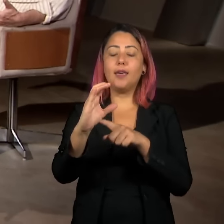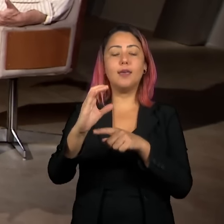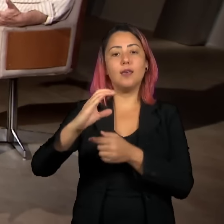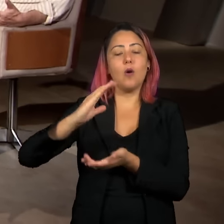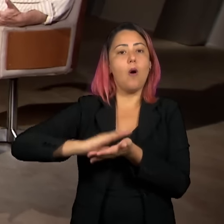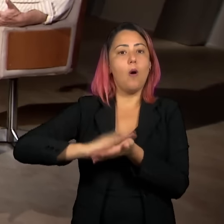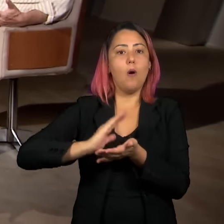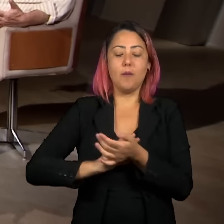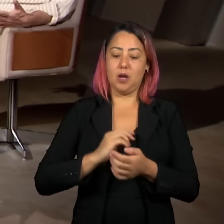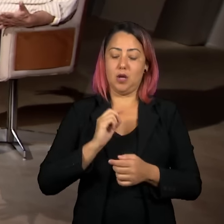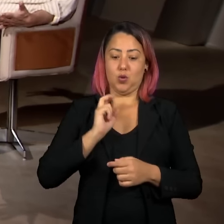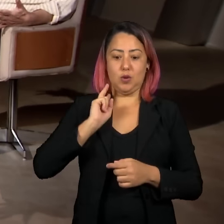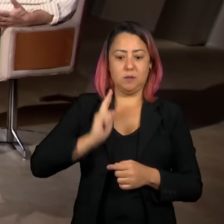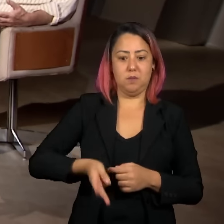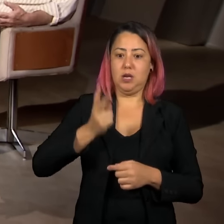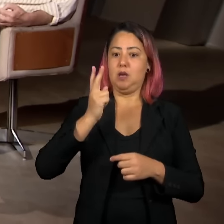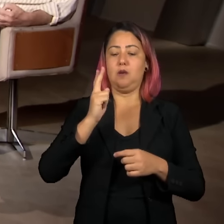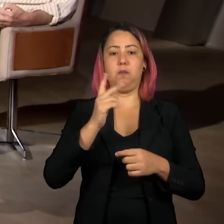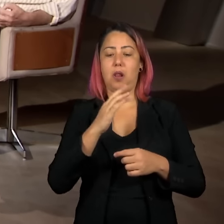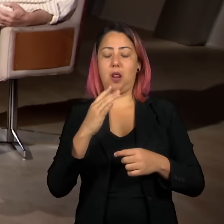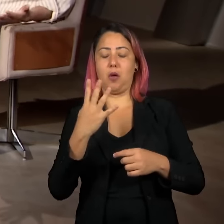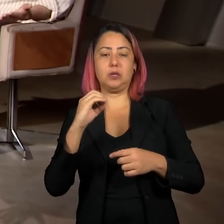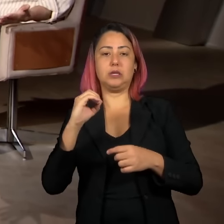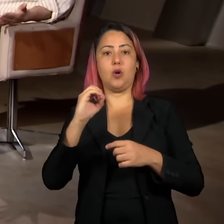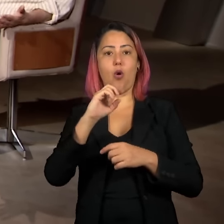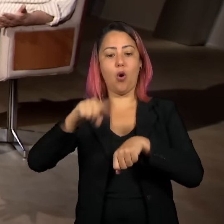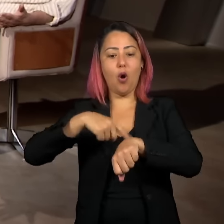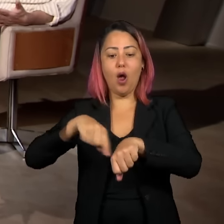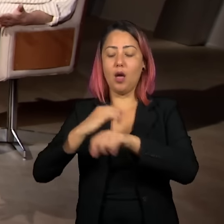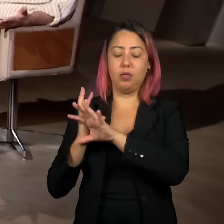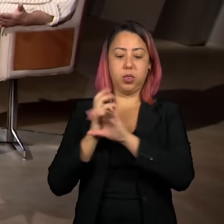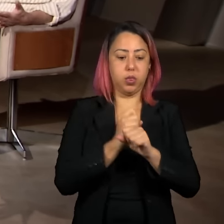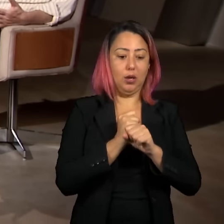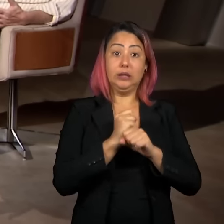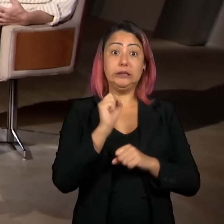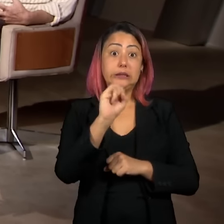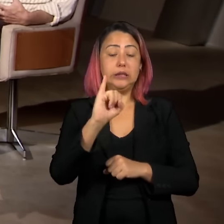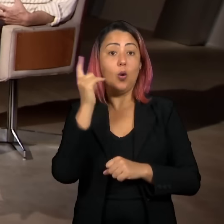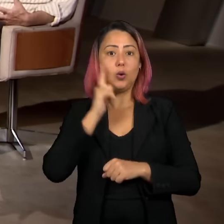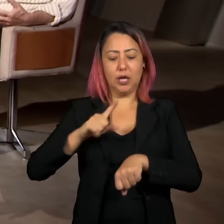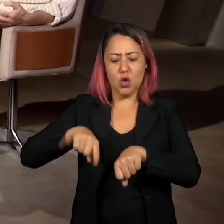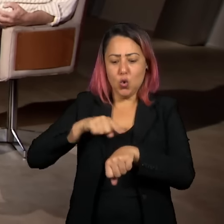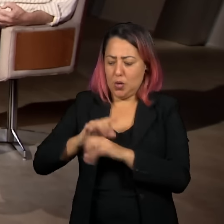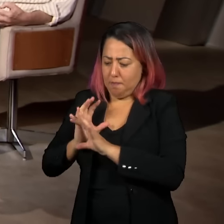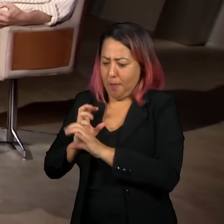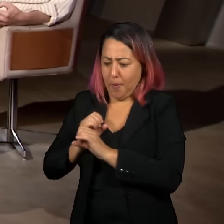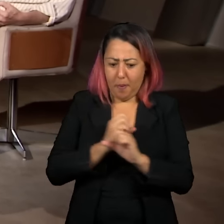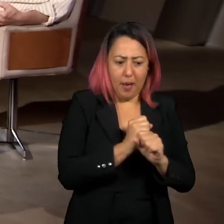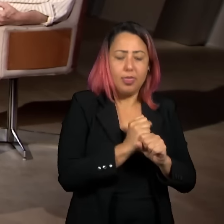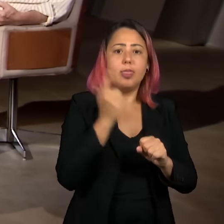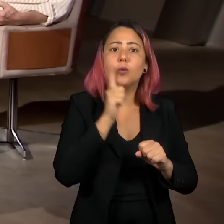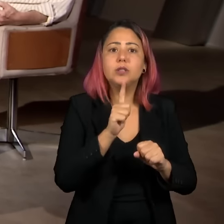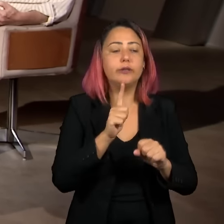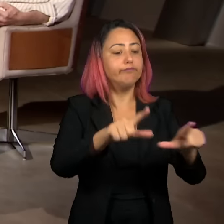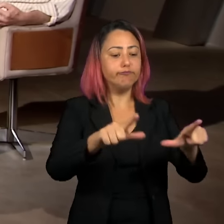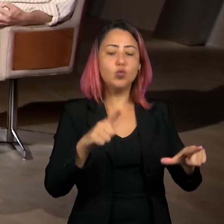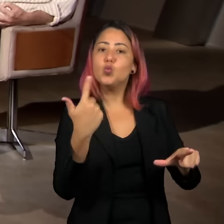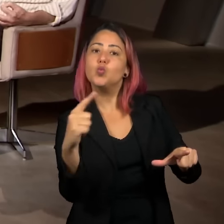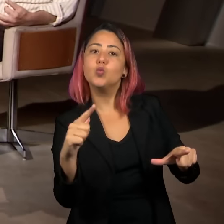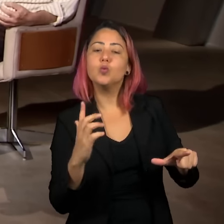aula eu não te certifico Uhum Então né você tem aí uma uma certa rigidez